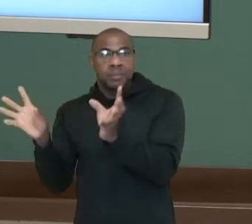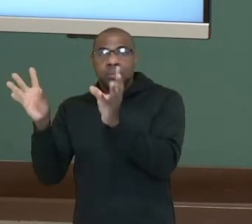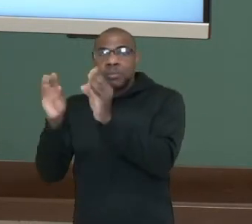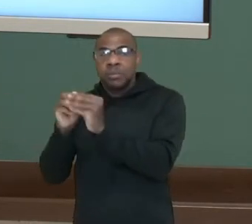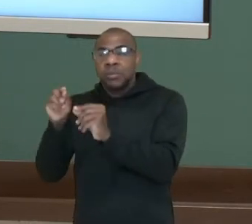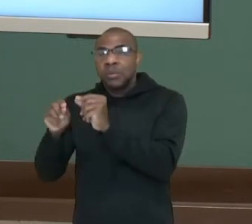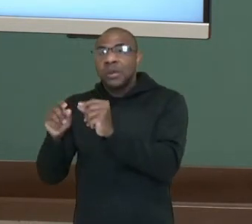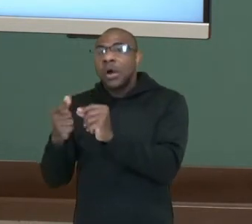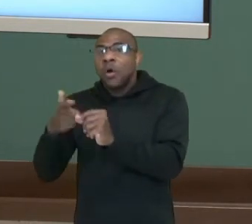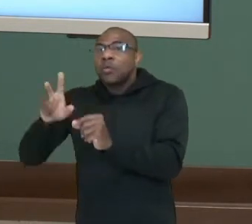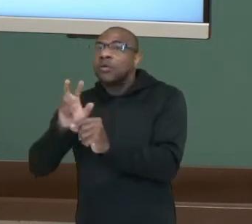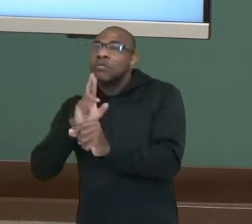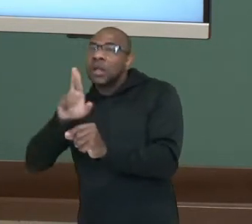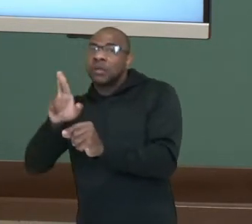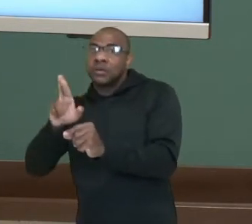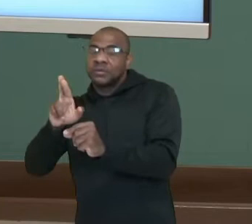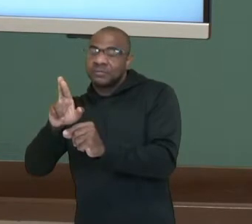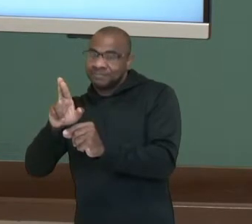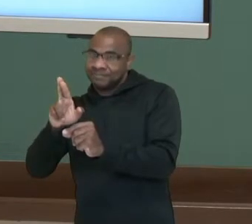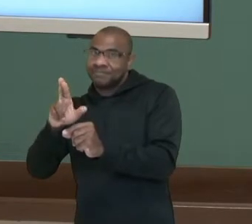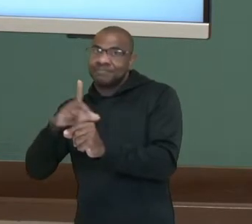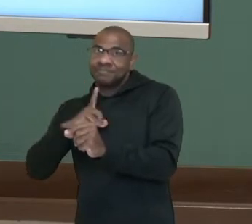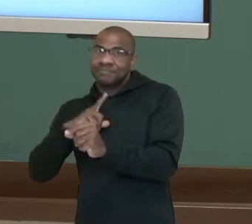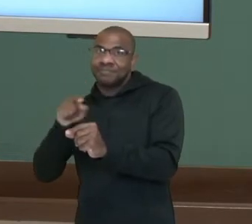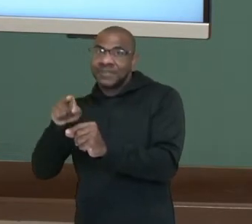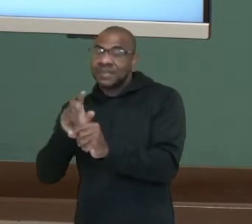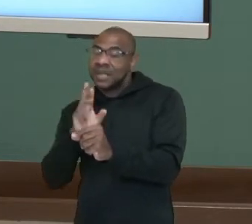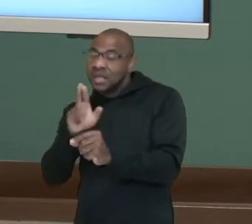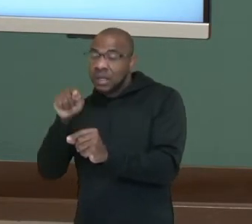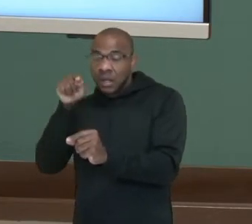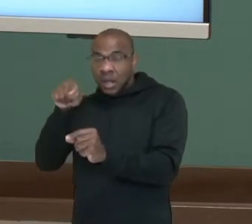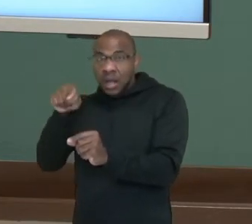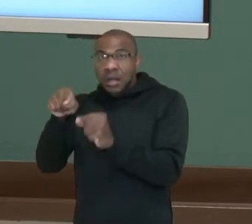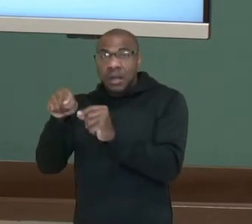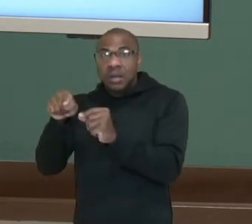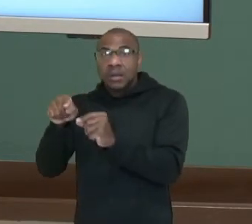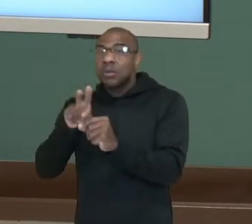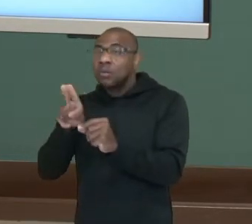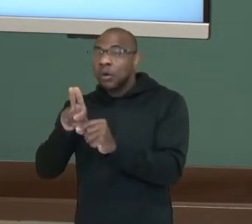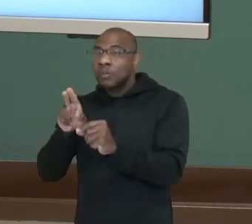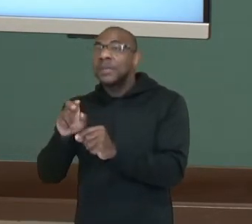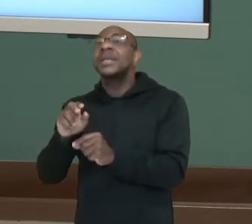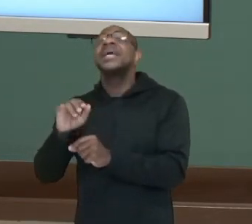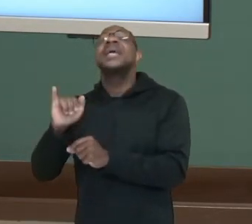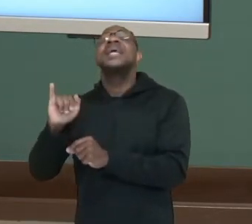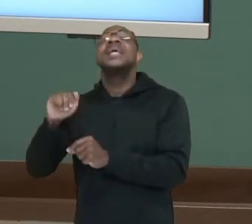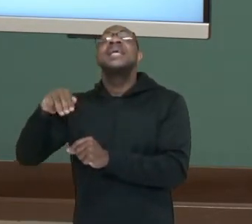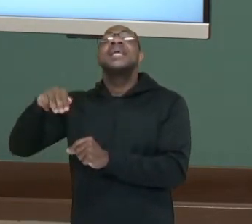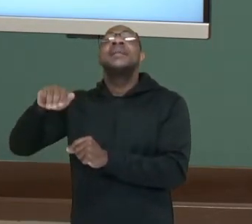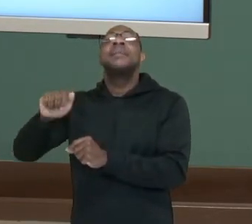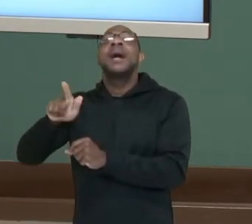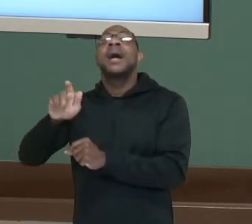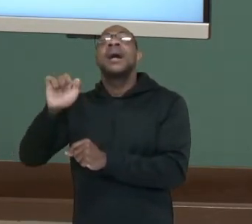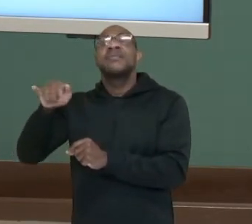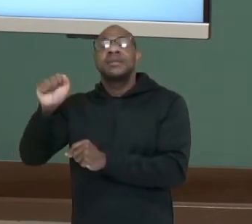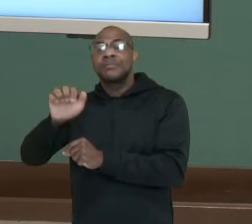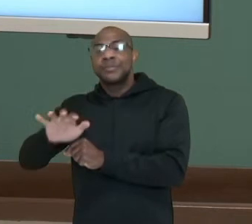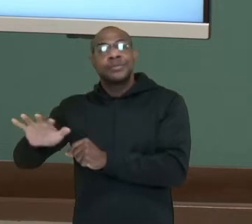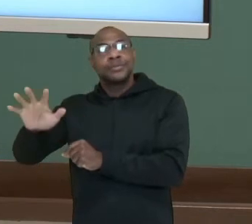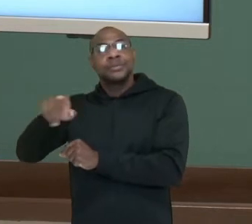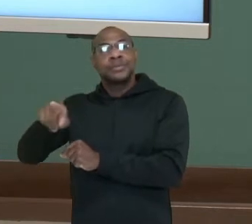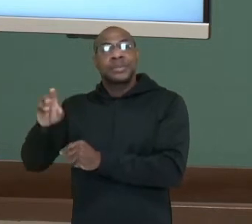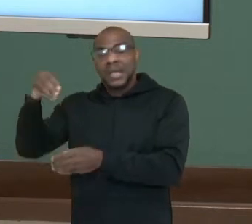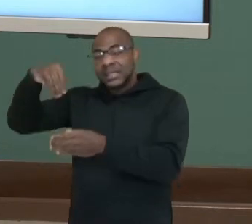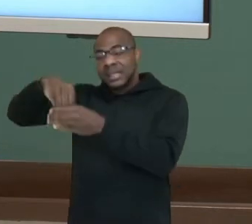resultando em outros valores. Esse resultado eu chamo de conjunto imagem, tá? E ele vai estar dentro do